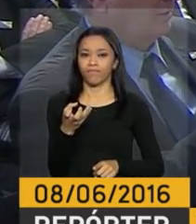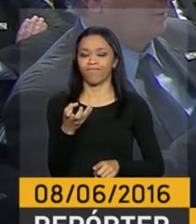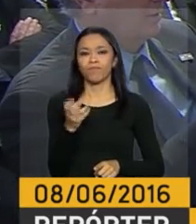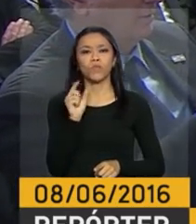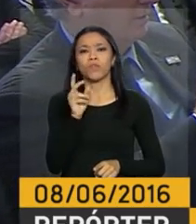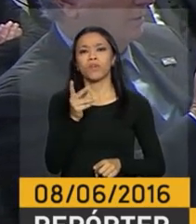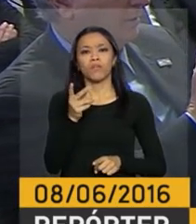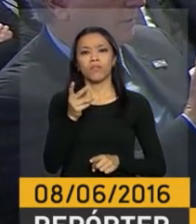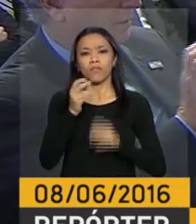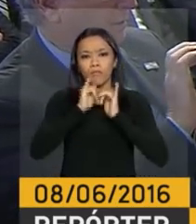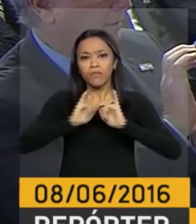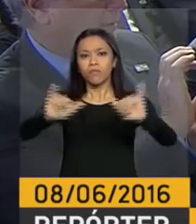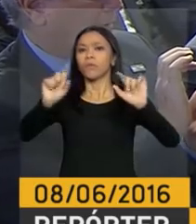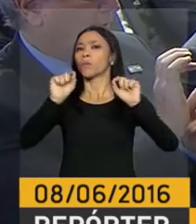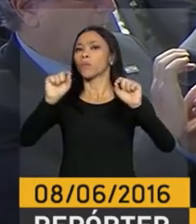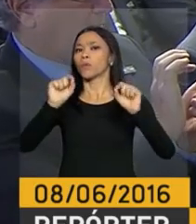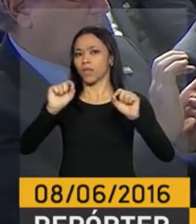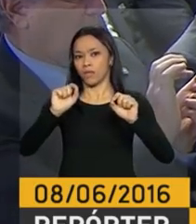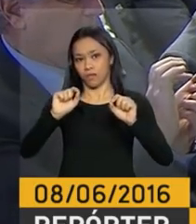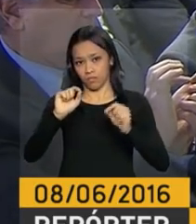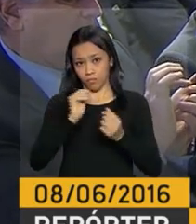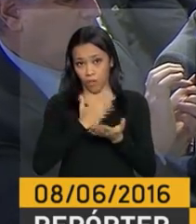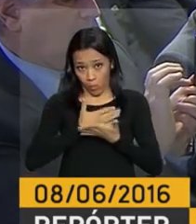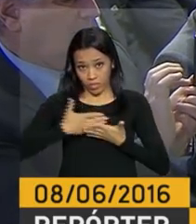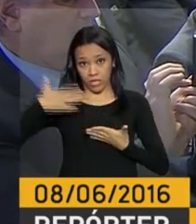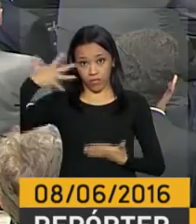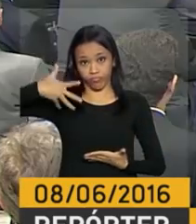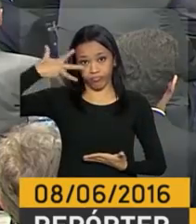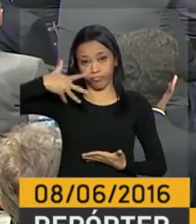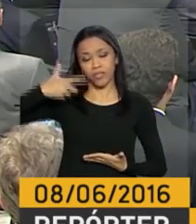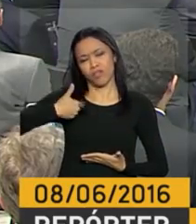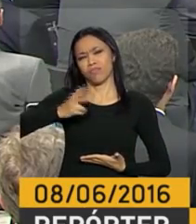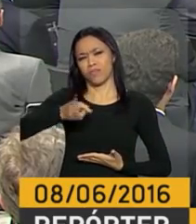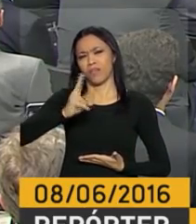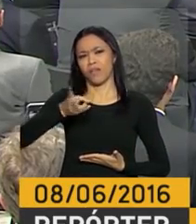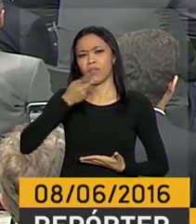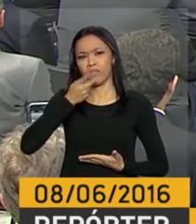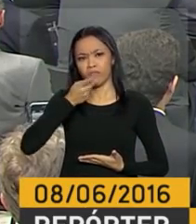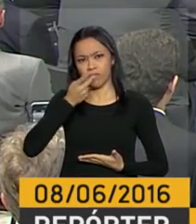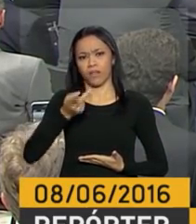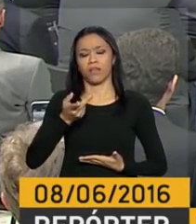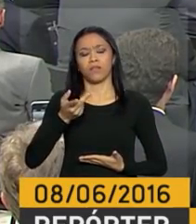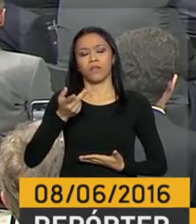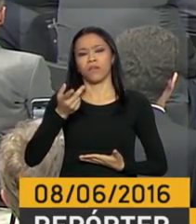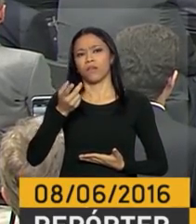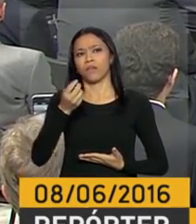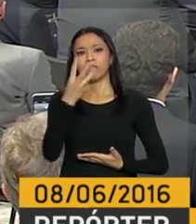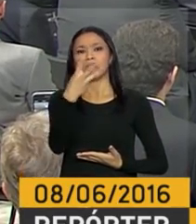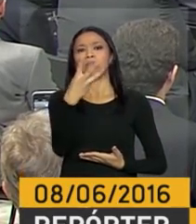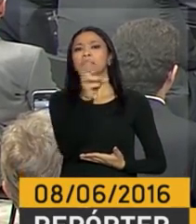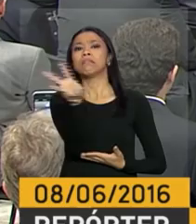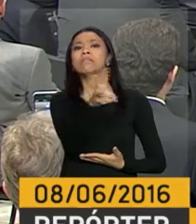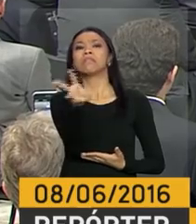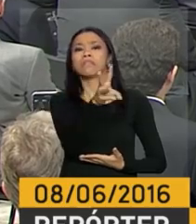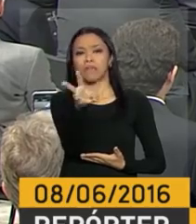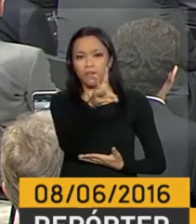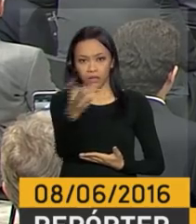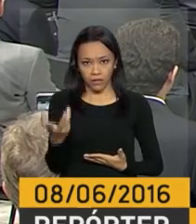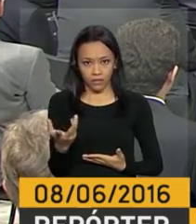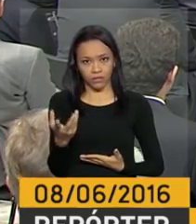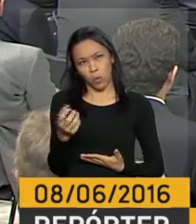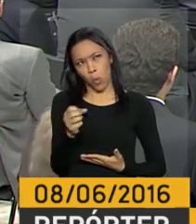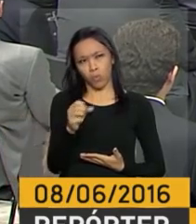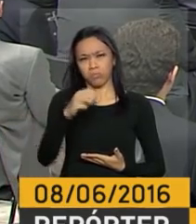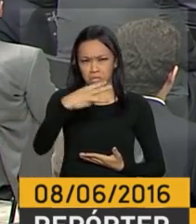registro Inicial que muitas e muitas vezes eu tenho feito ao longo Dea de 33 ou